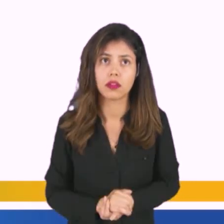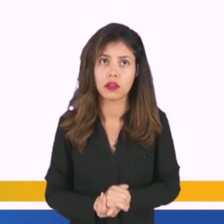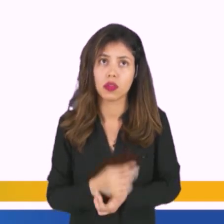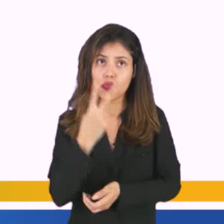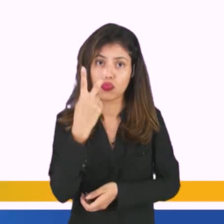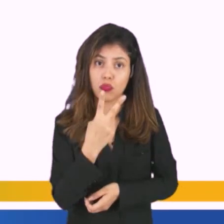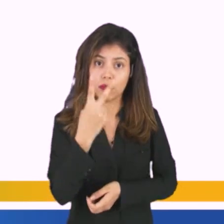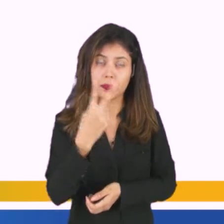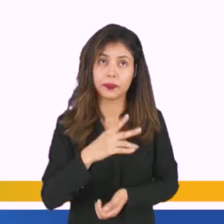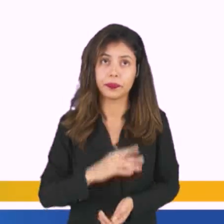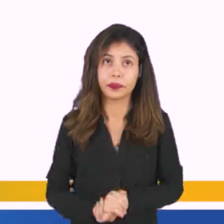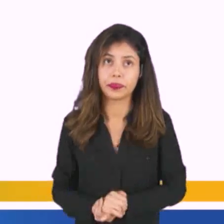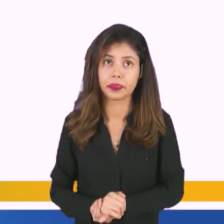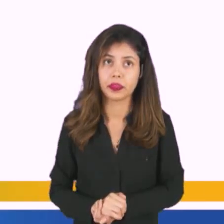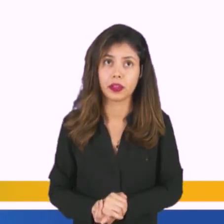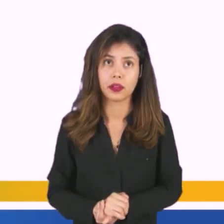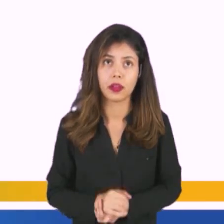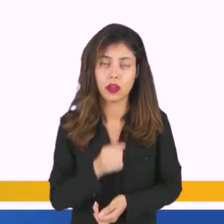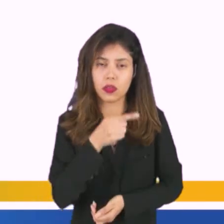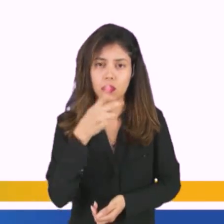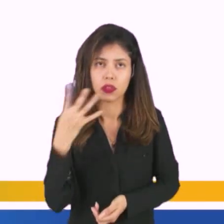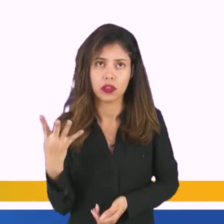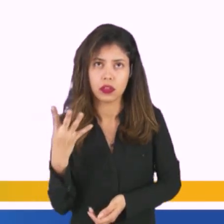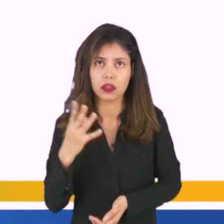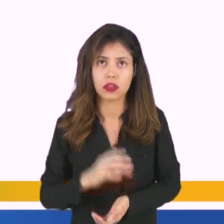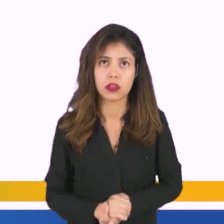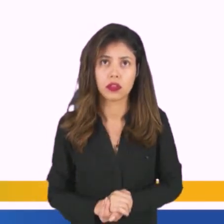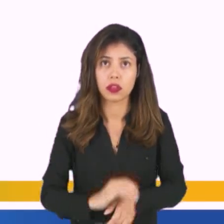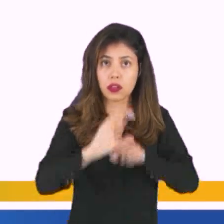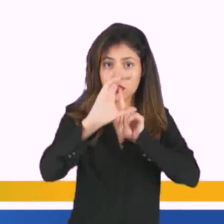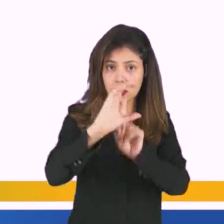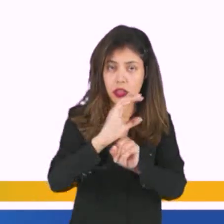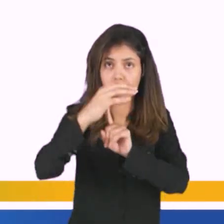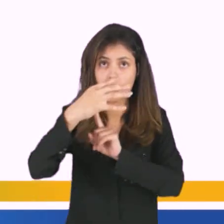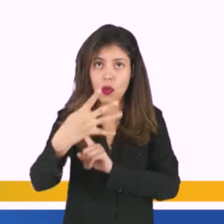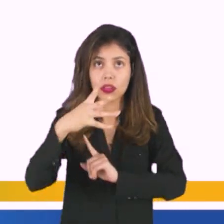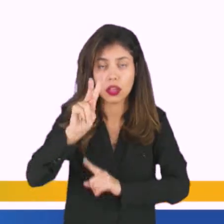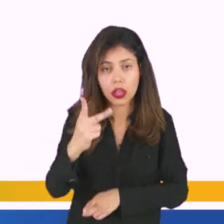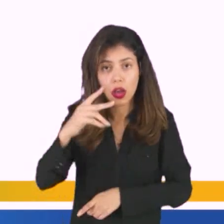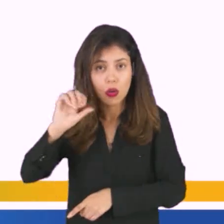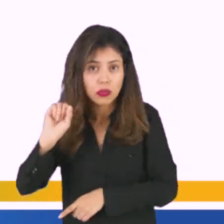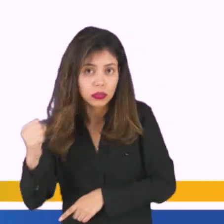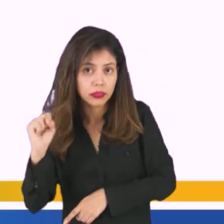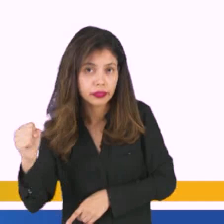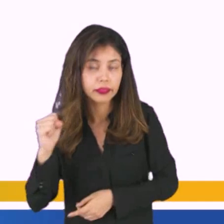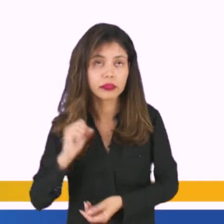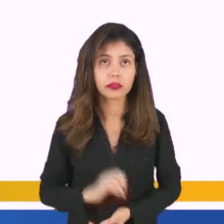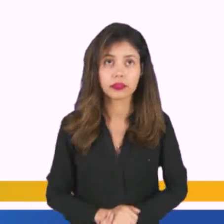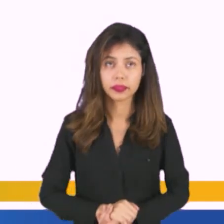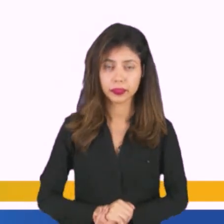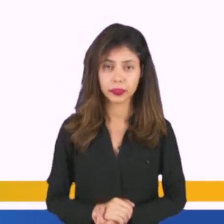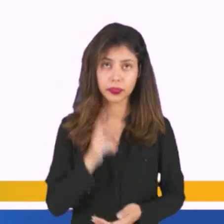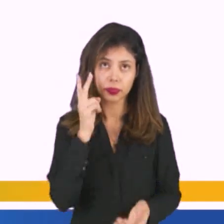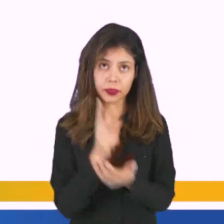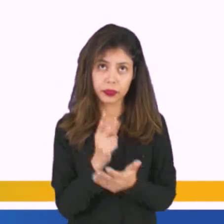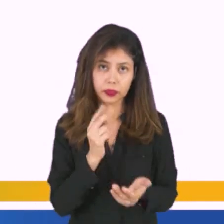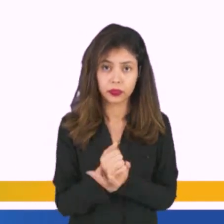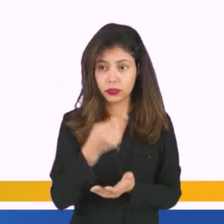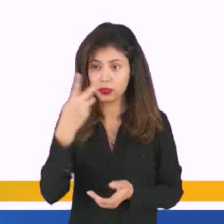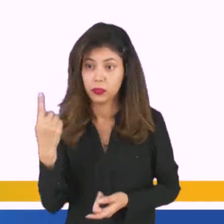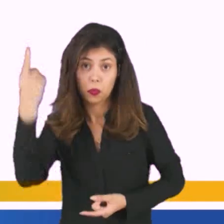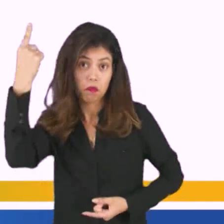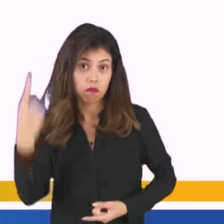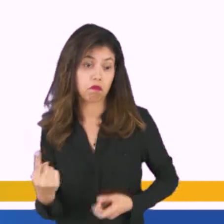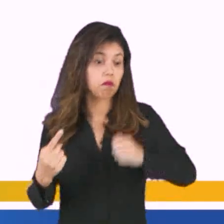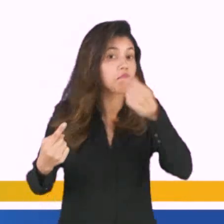você contar a quantidade de carbono e de hidrogênio, você vai ver que a quantidade é a mesma, tanto para esse daqui, essa